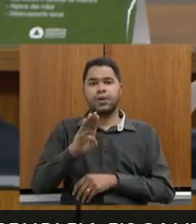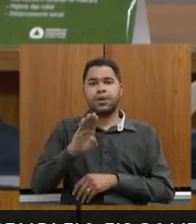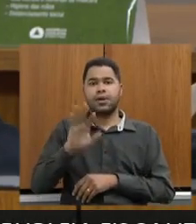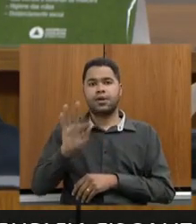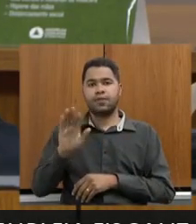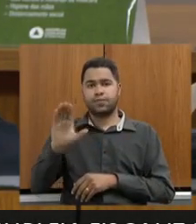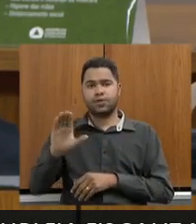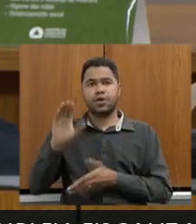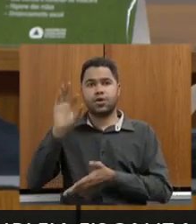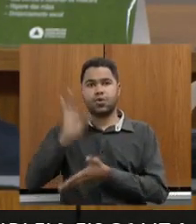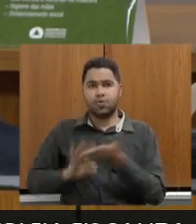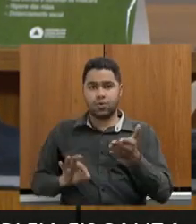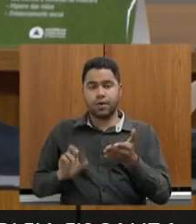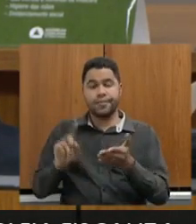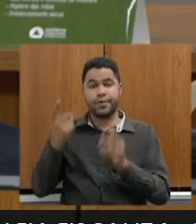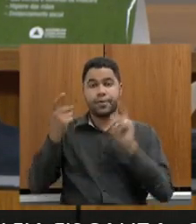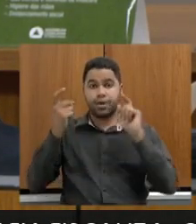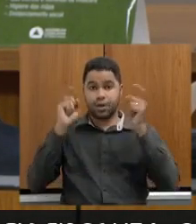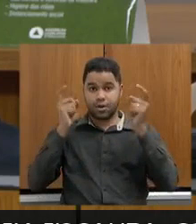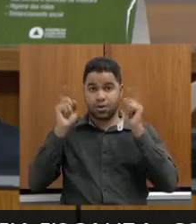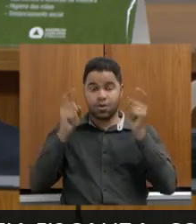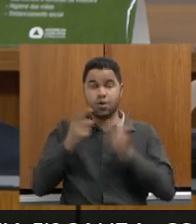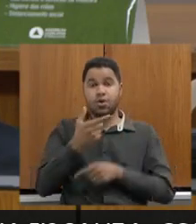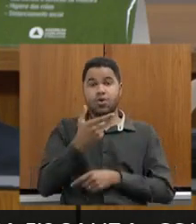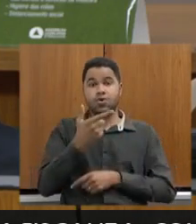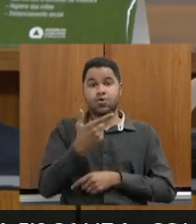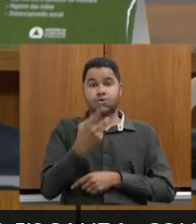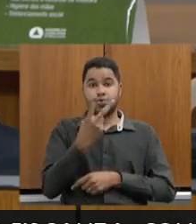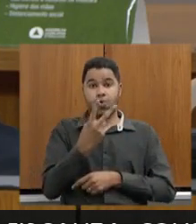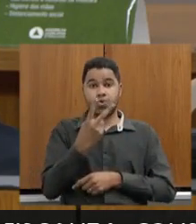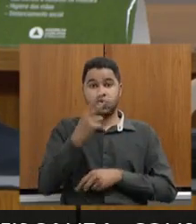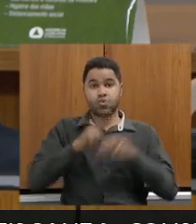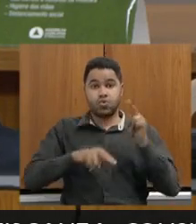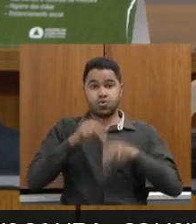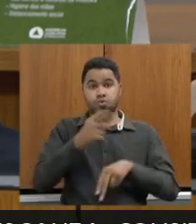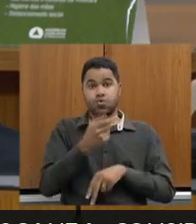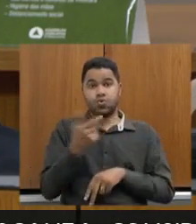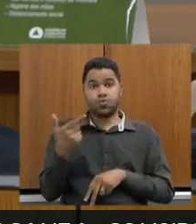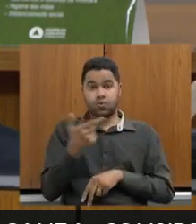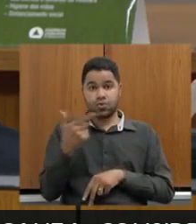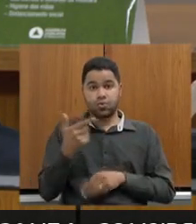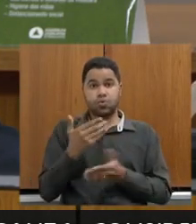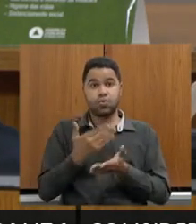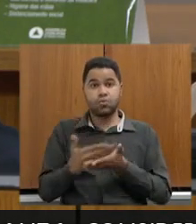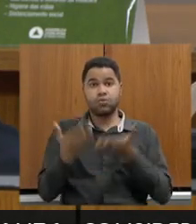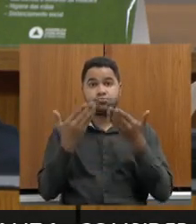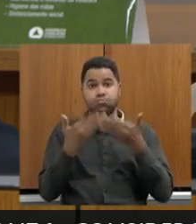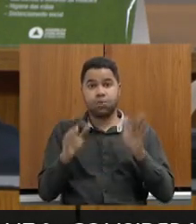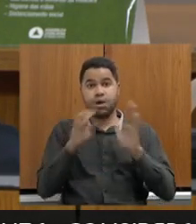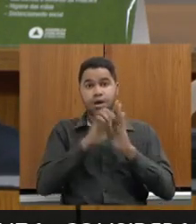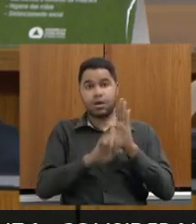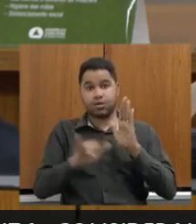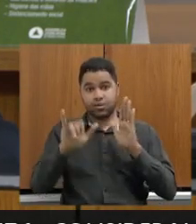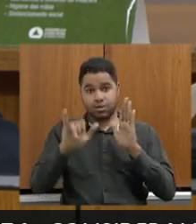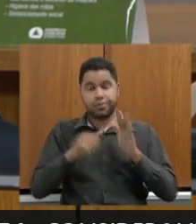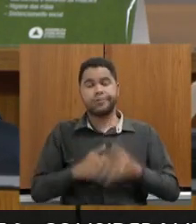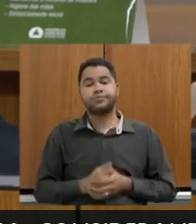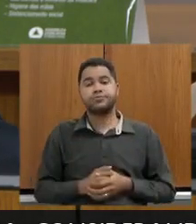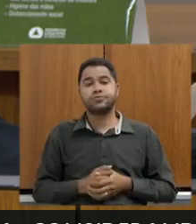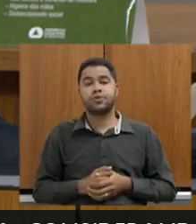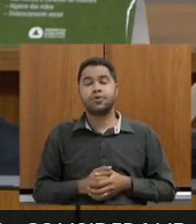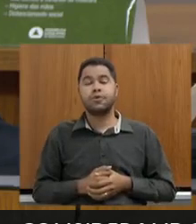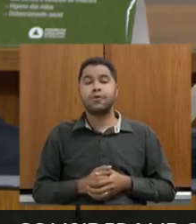contrate assinada a primeira reunião realizada em Dois de Julho de 2002 comissão de concurso iniciou a elaboração do edital constituição